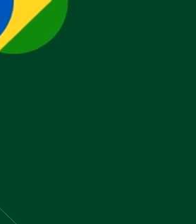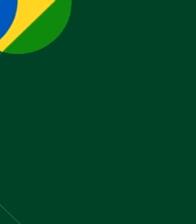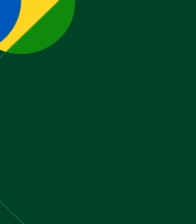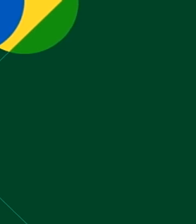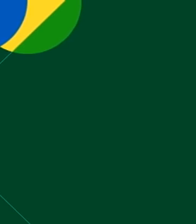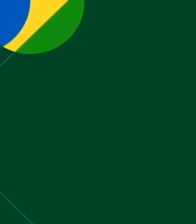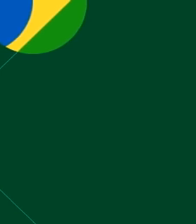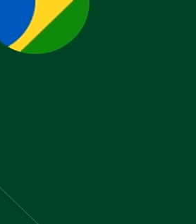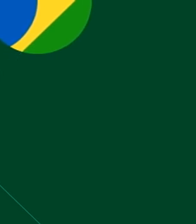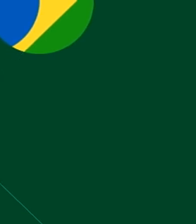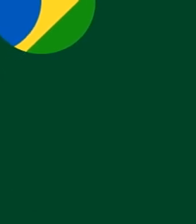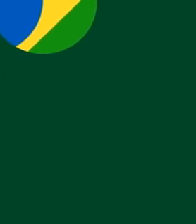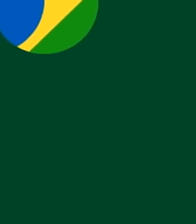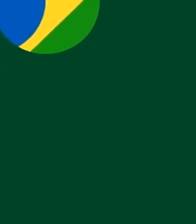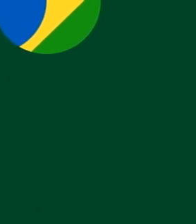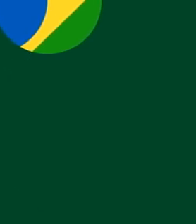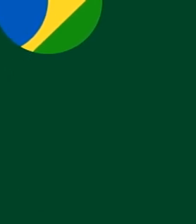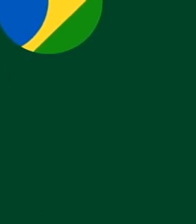Momento Saúde